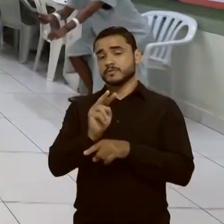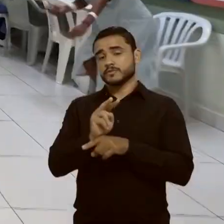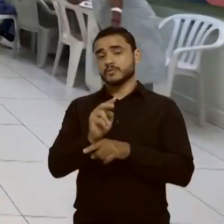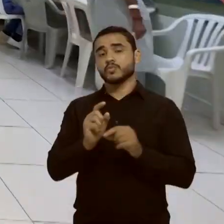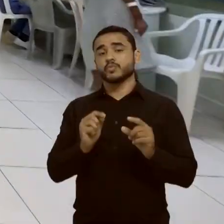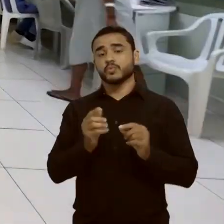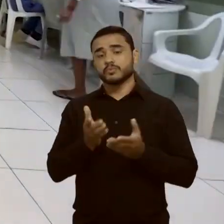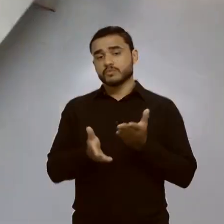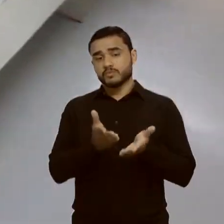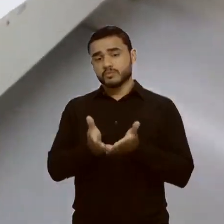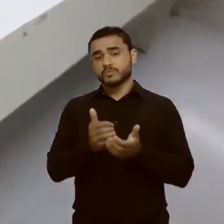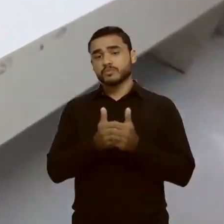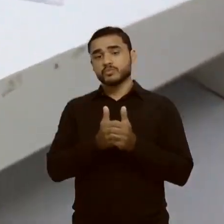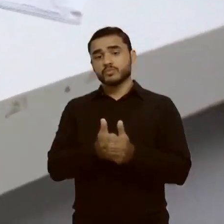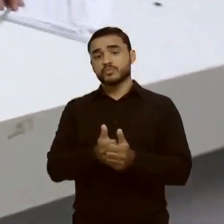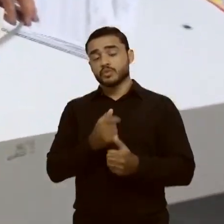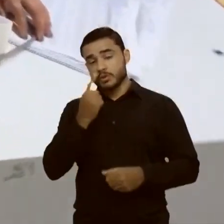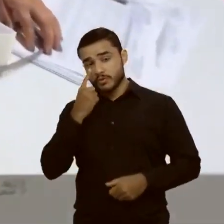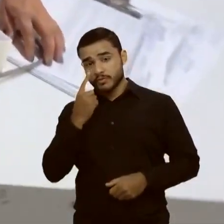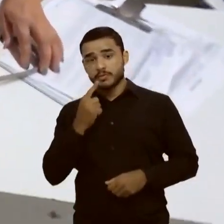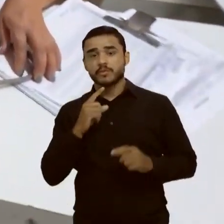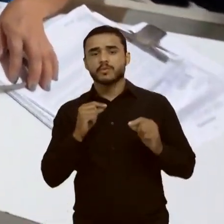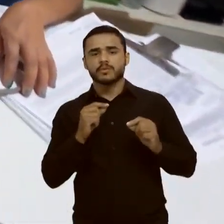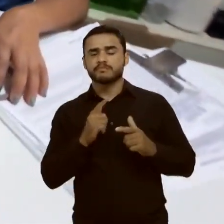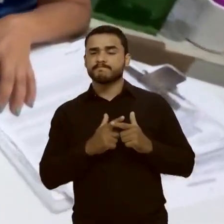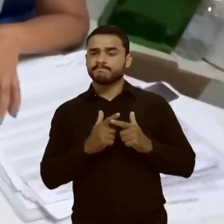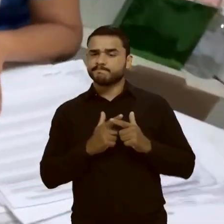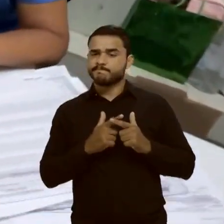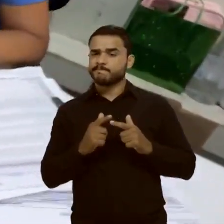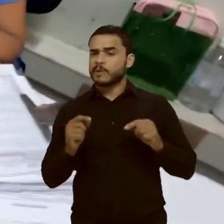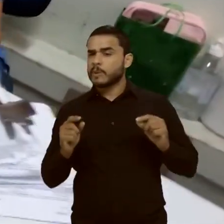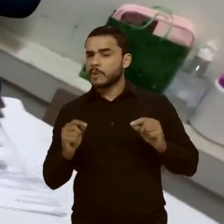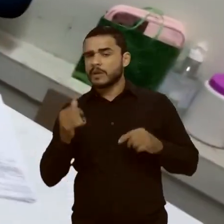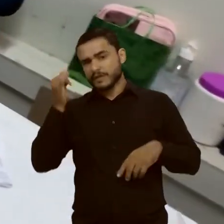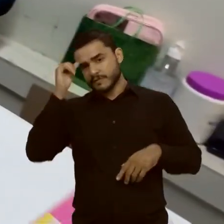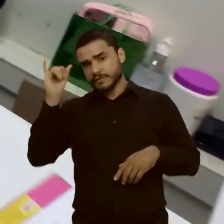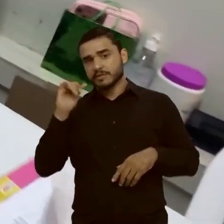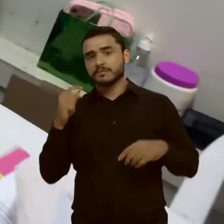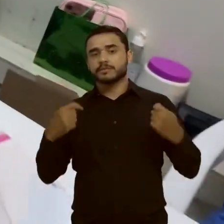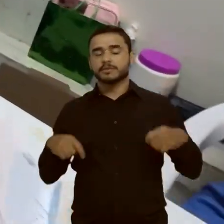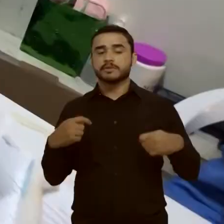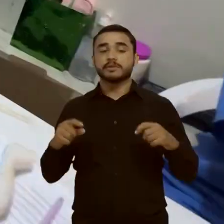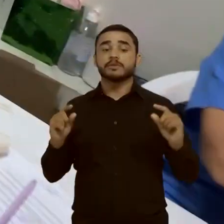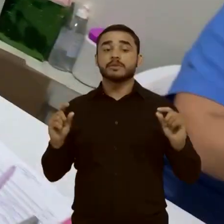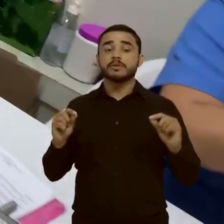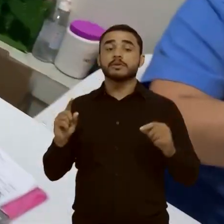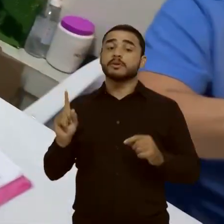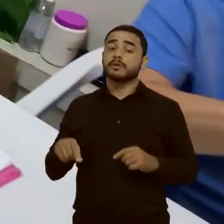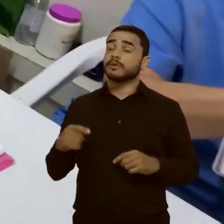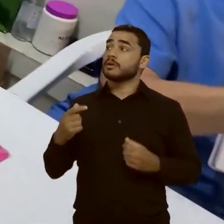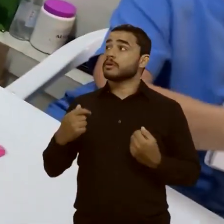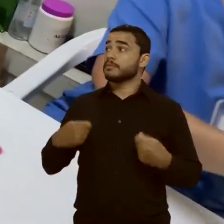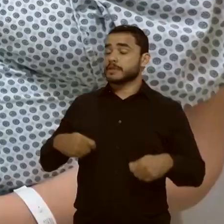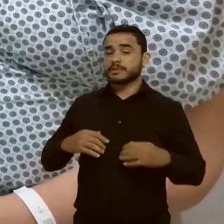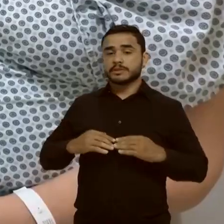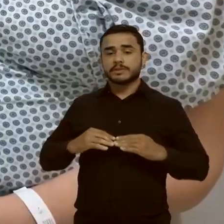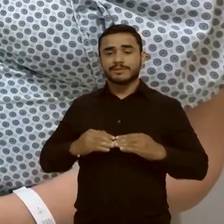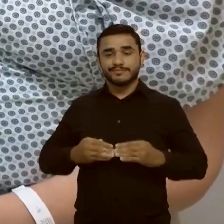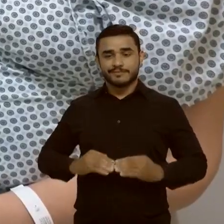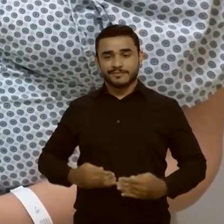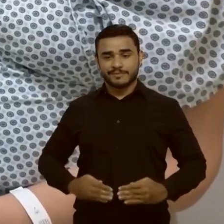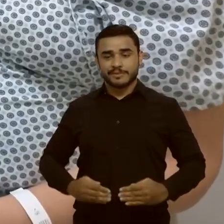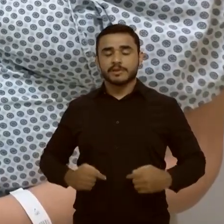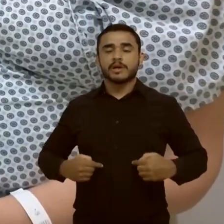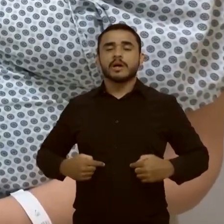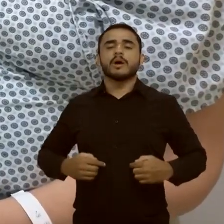receber acompanhamento. Ela toma uma série de precauções para evitar problemas, como as hérnias da parede abdominal,